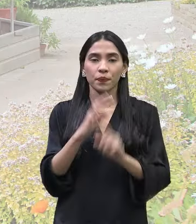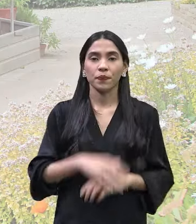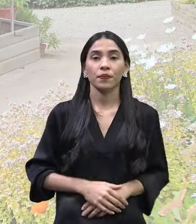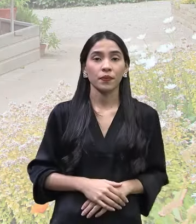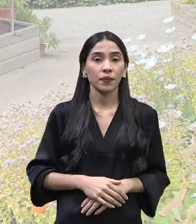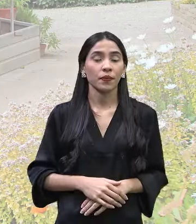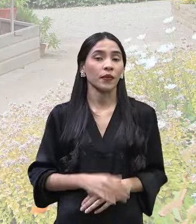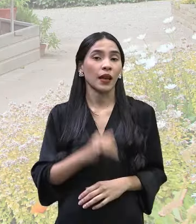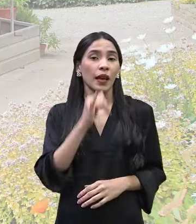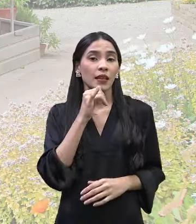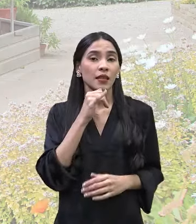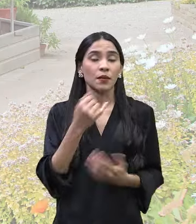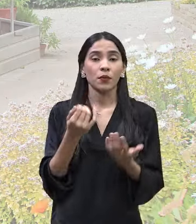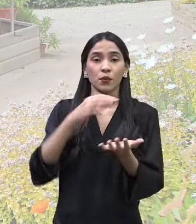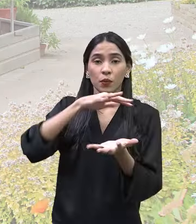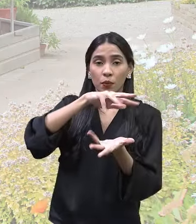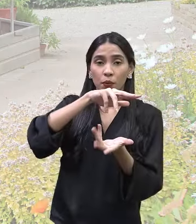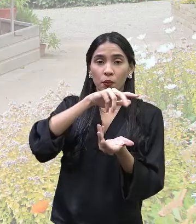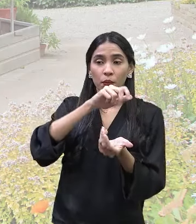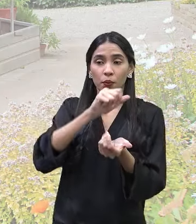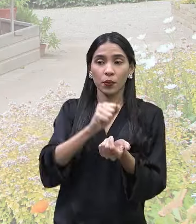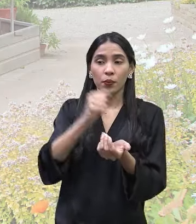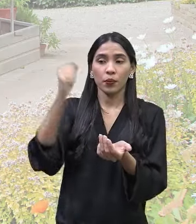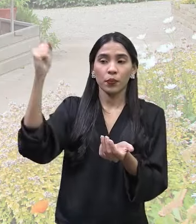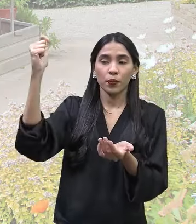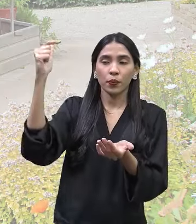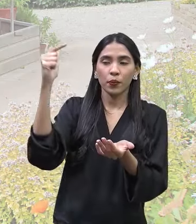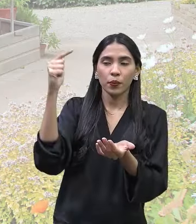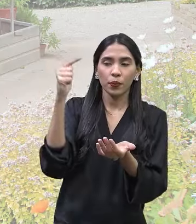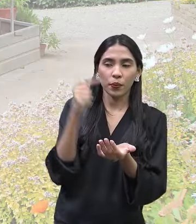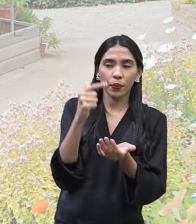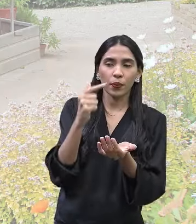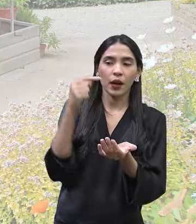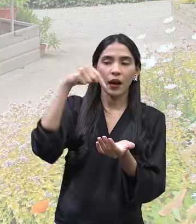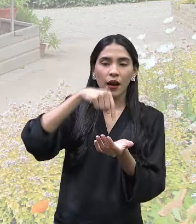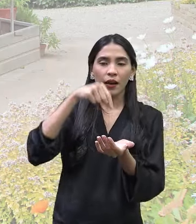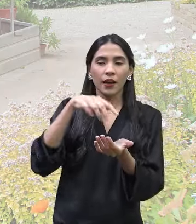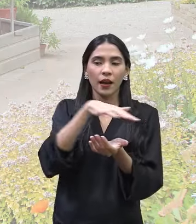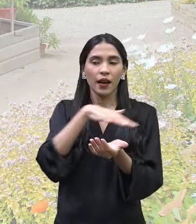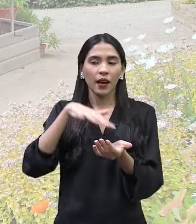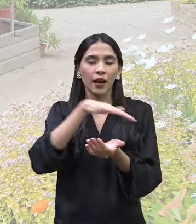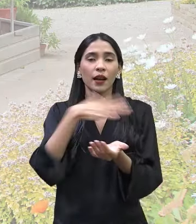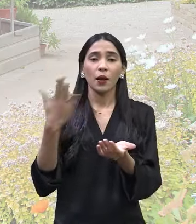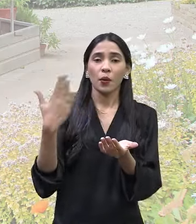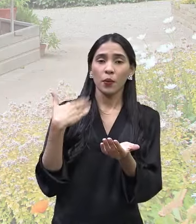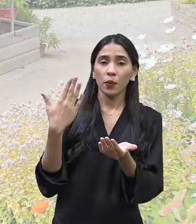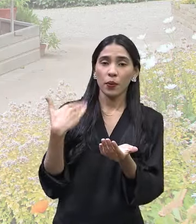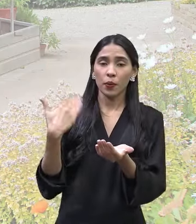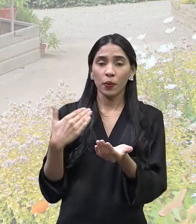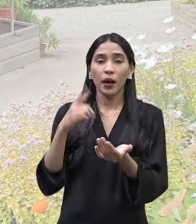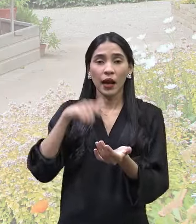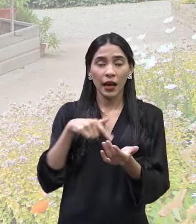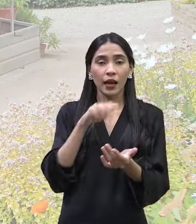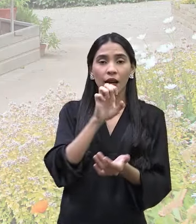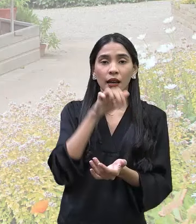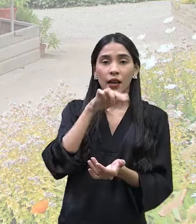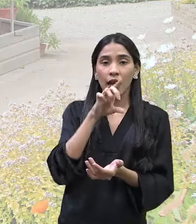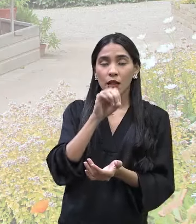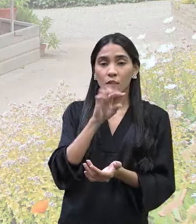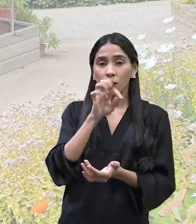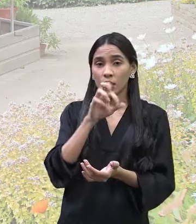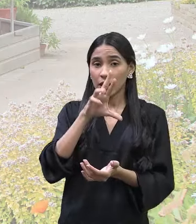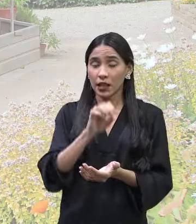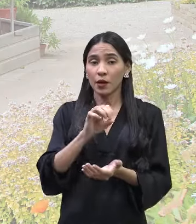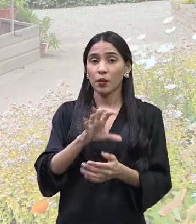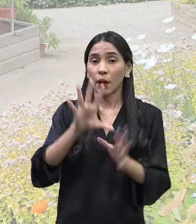Como o calor entra, ele é armazenado aí dentro, nós temos aí um processo endotérmico de absorver esse